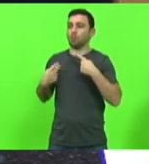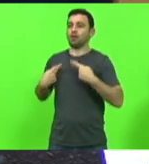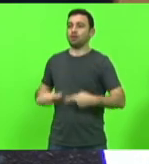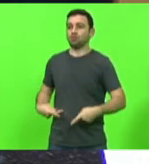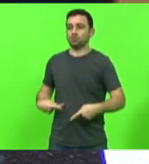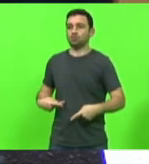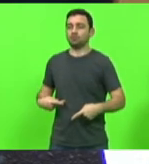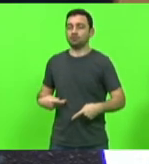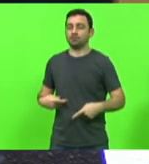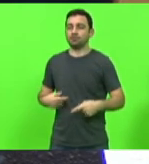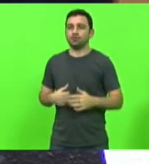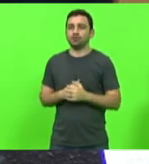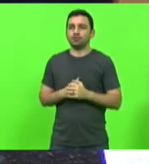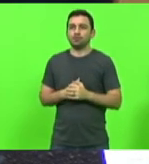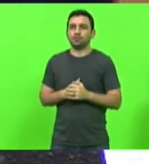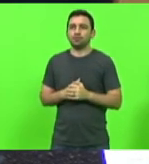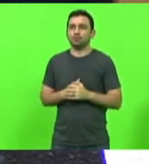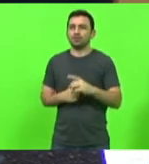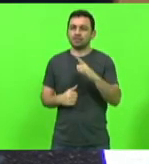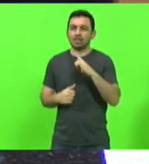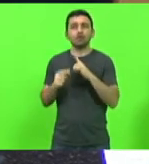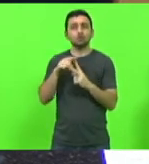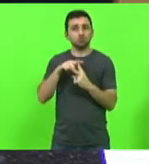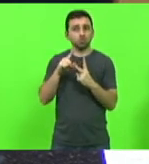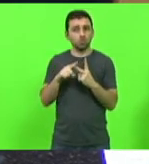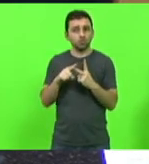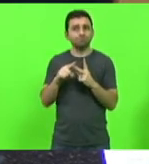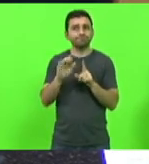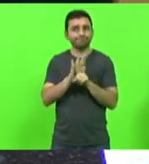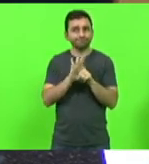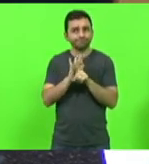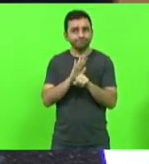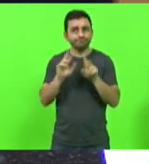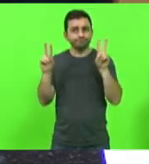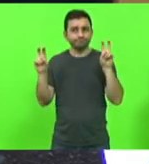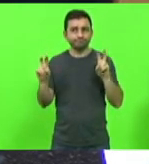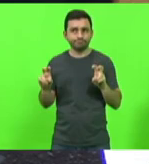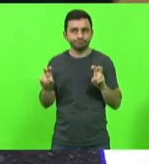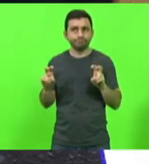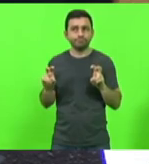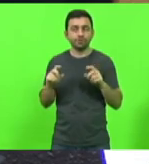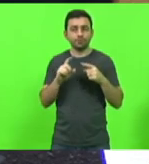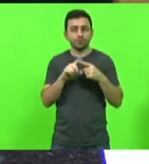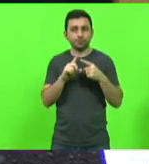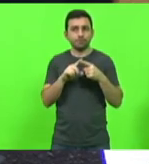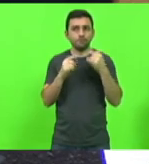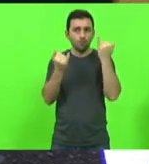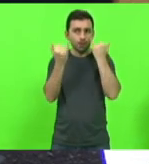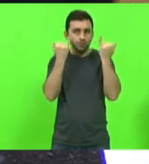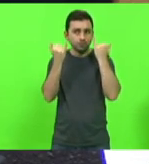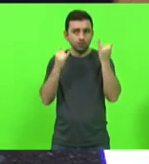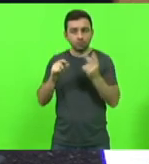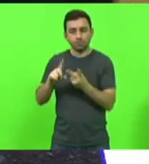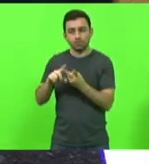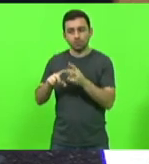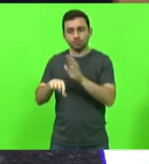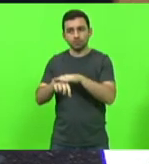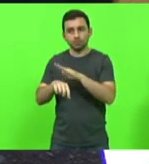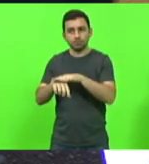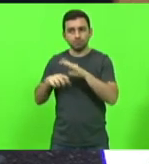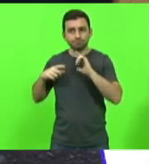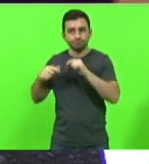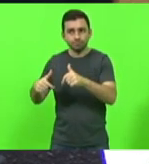Mas eu, existe duas questões, informação e competência de ação. A escola nos dá informação,